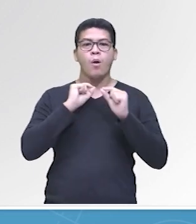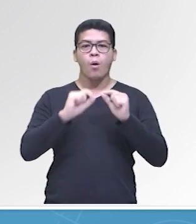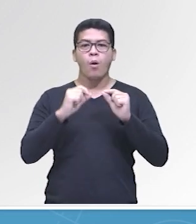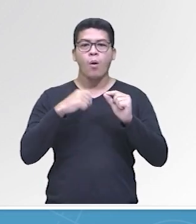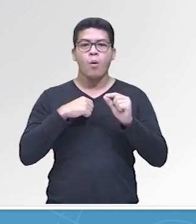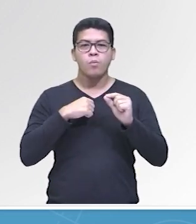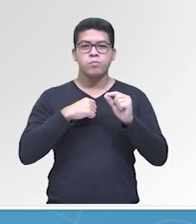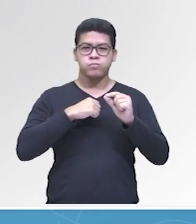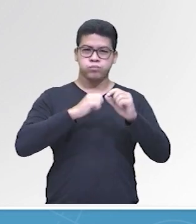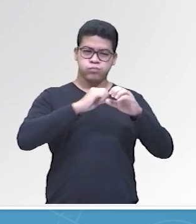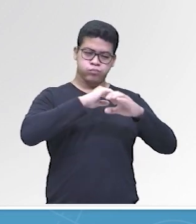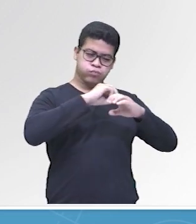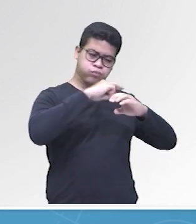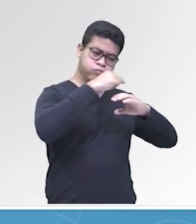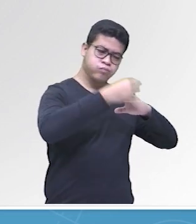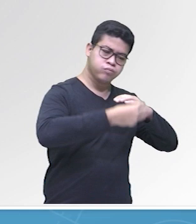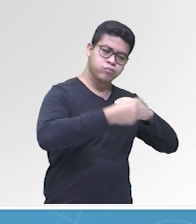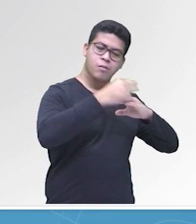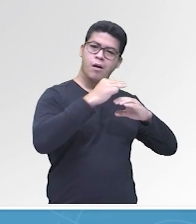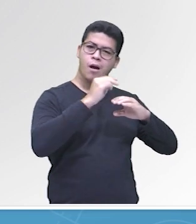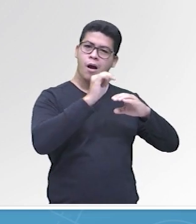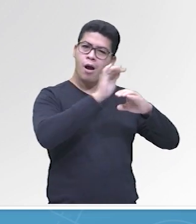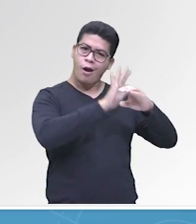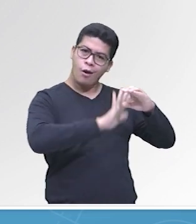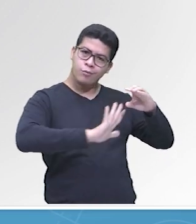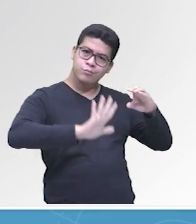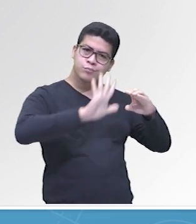um esquema onde você tem